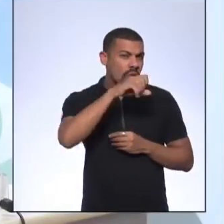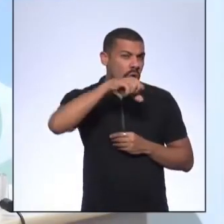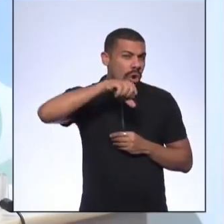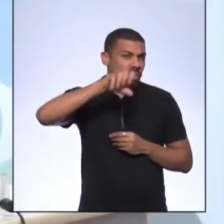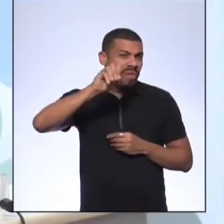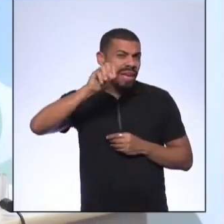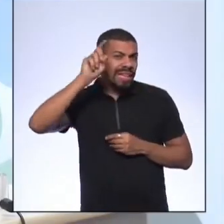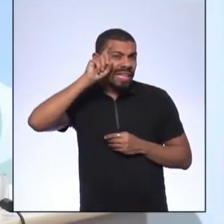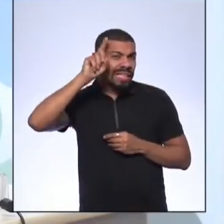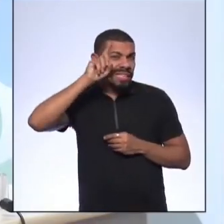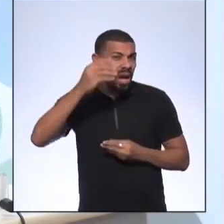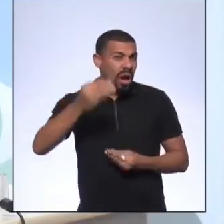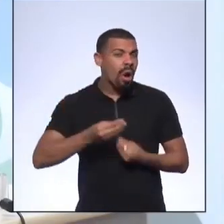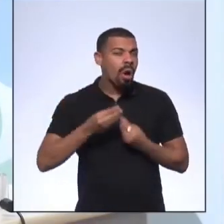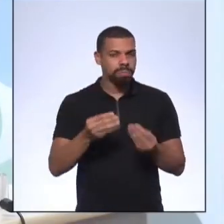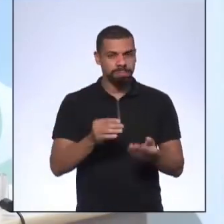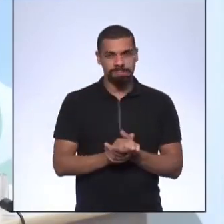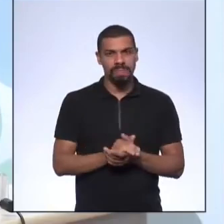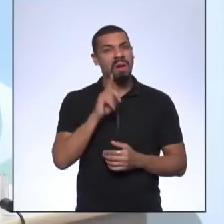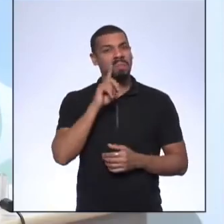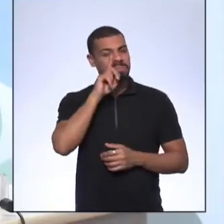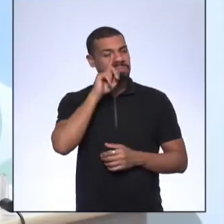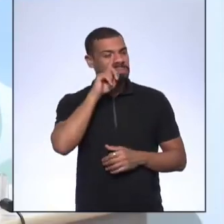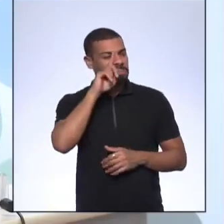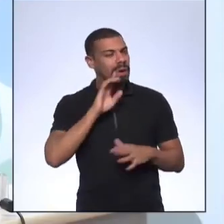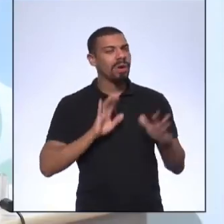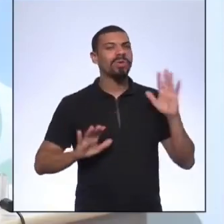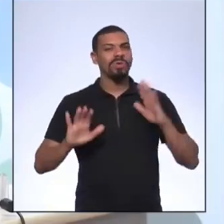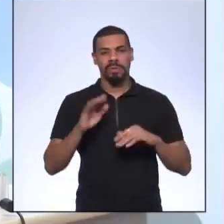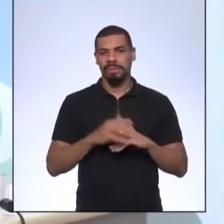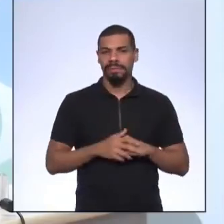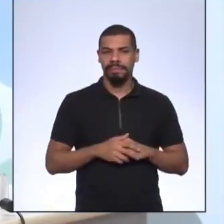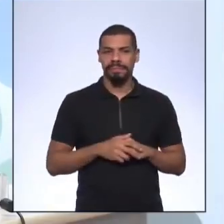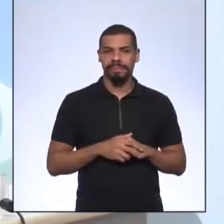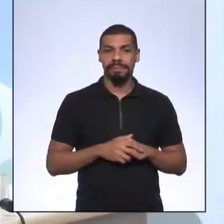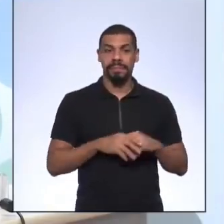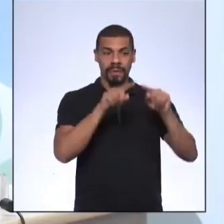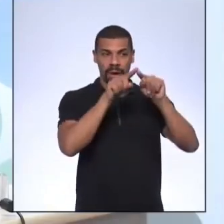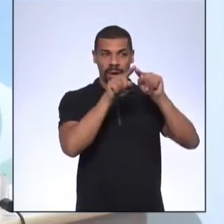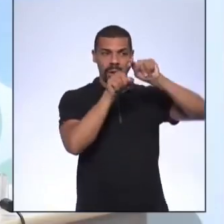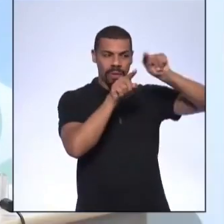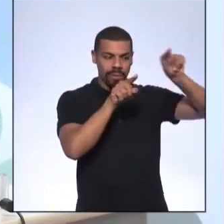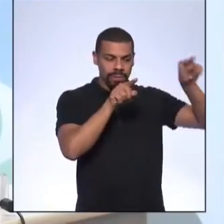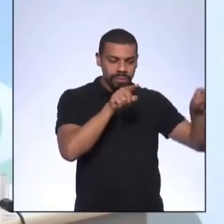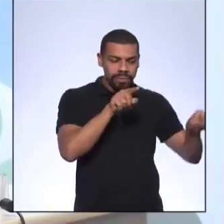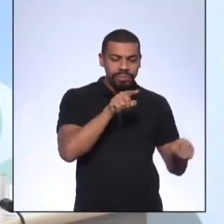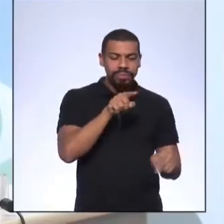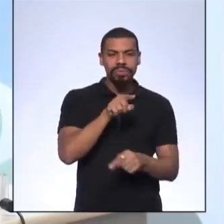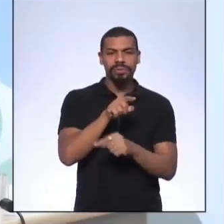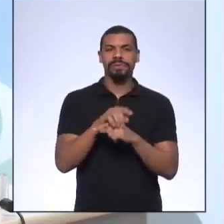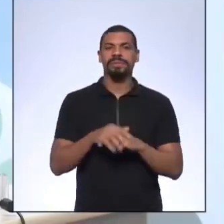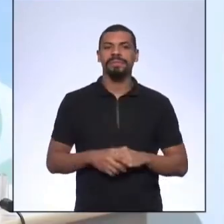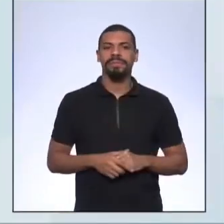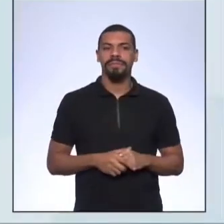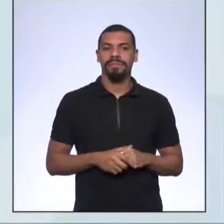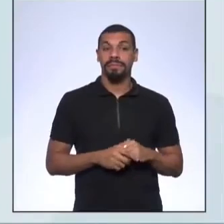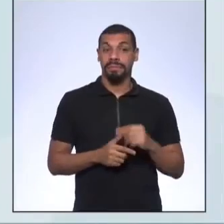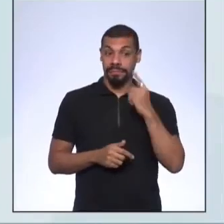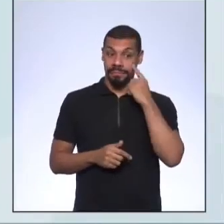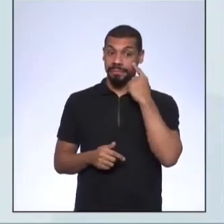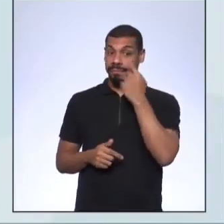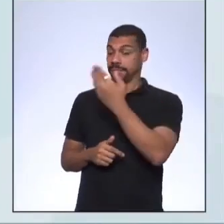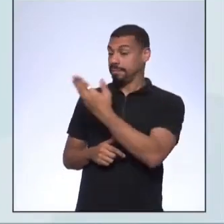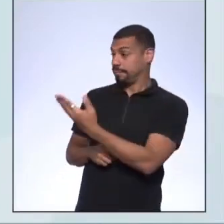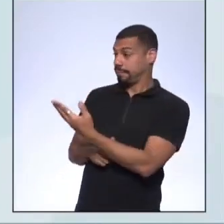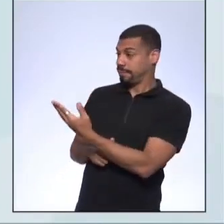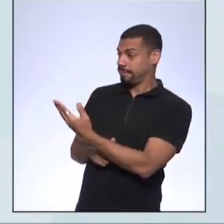tá? Então, quem acaba concluindo ali a dobra do Cabo da Boa Esperança, que você deve colocar o mapa novamente na tela